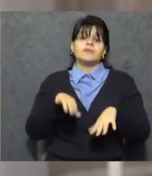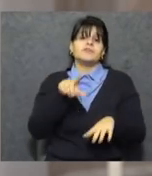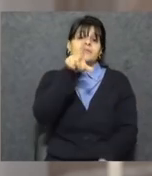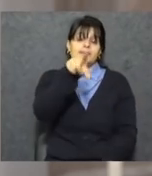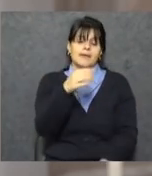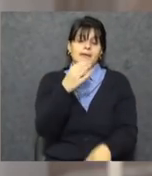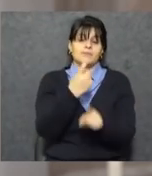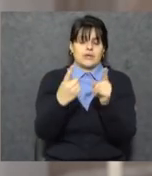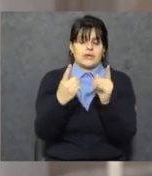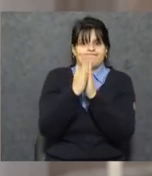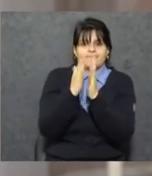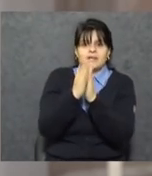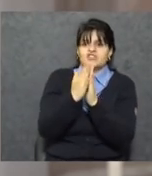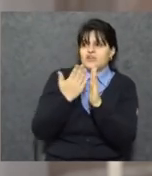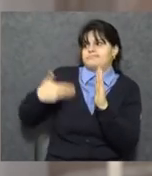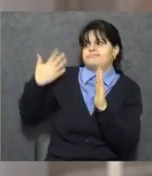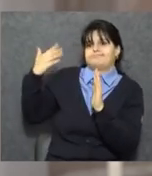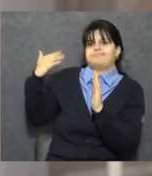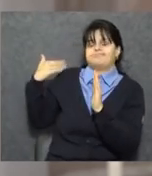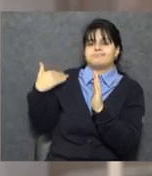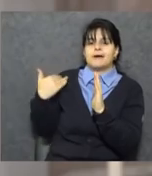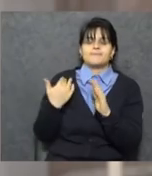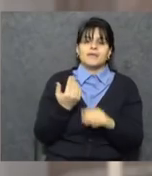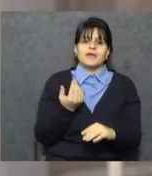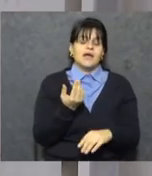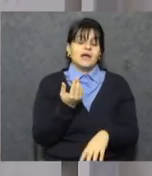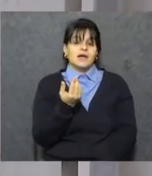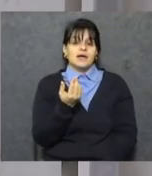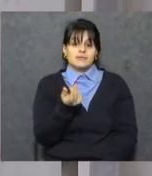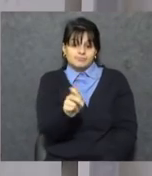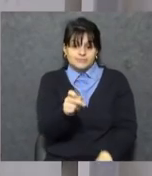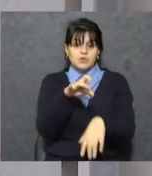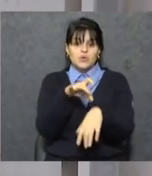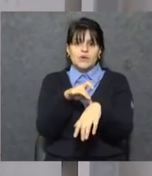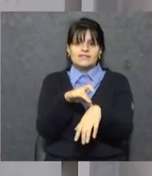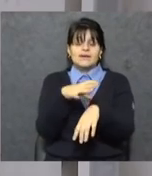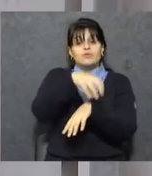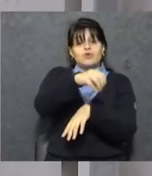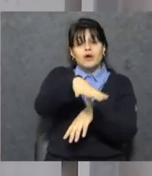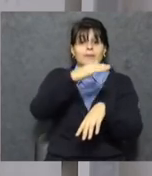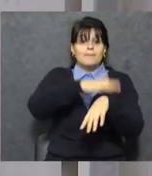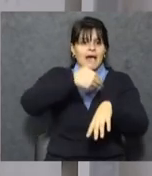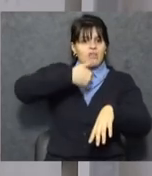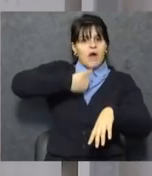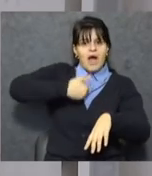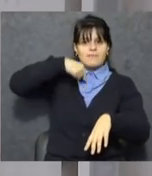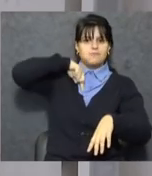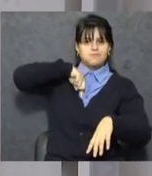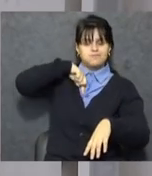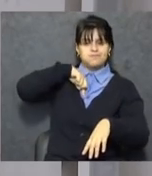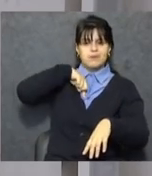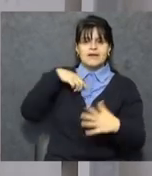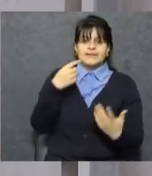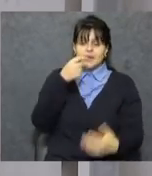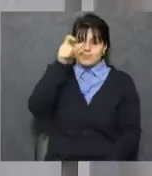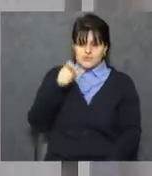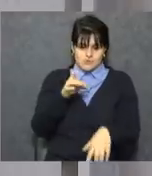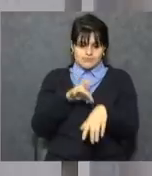tempo a causa da lepra era o pecado. E por isso o leproso era